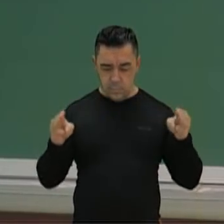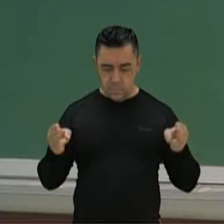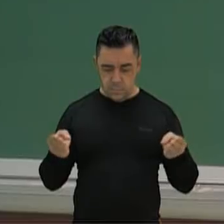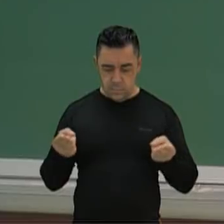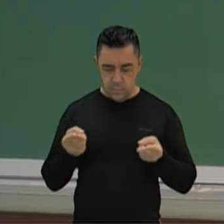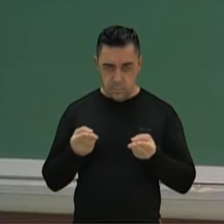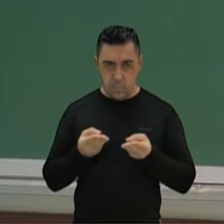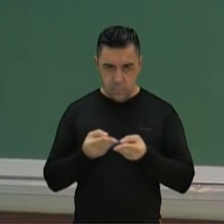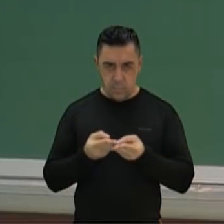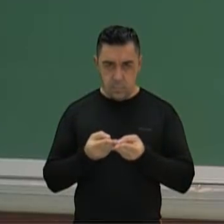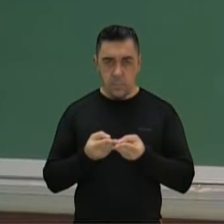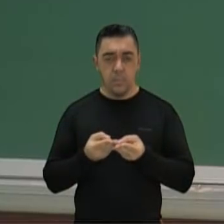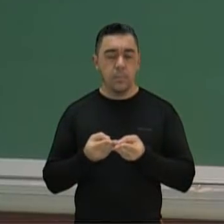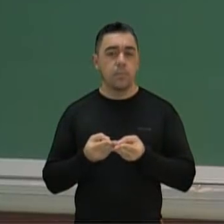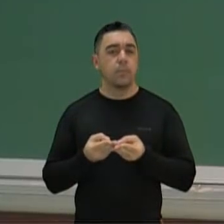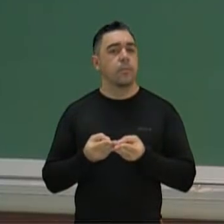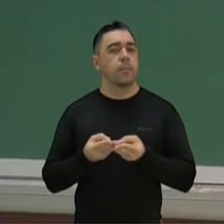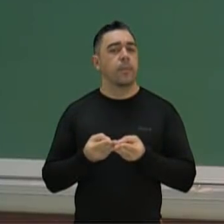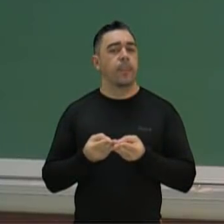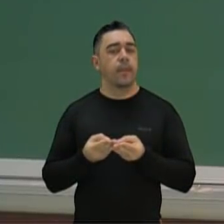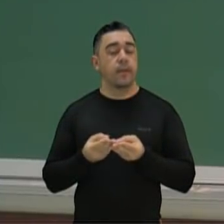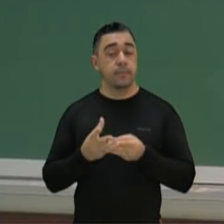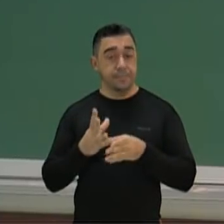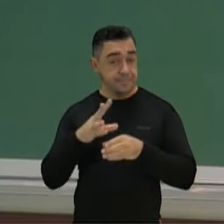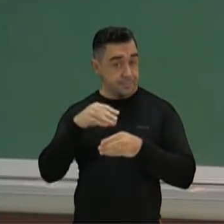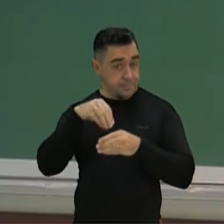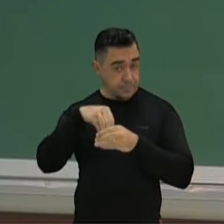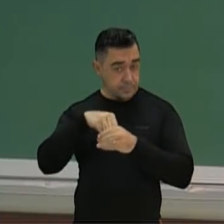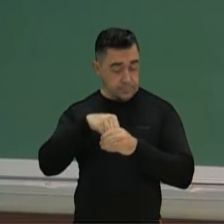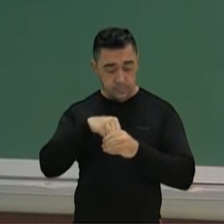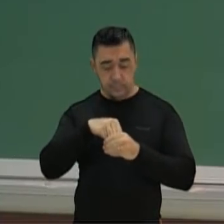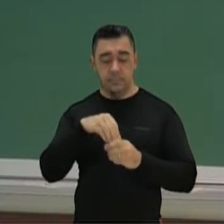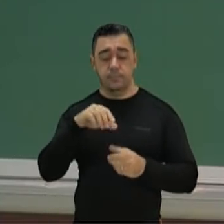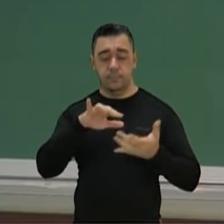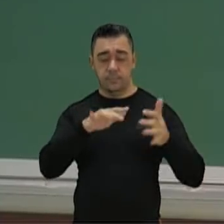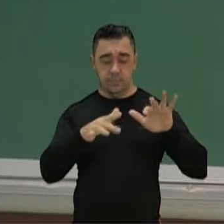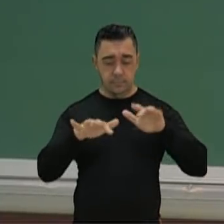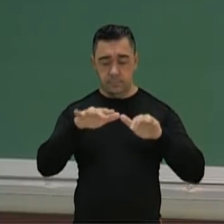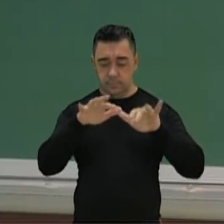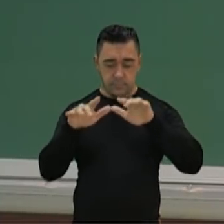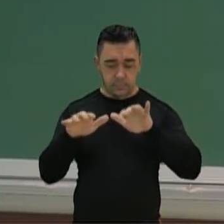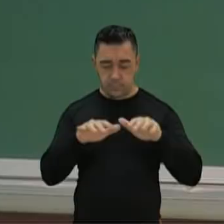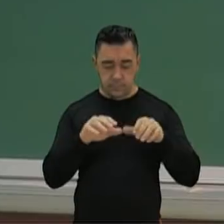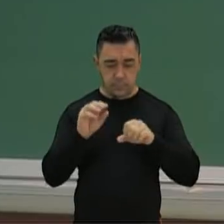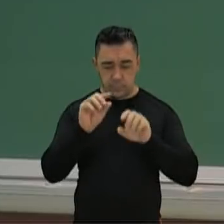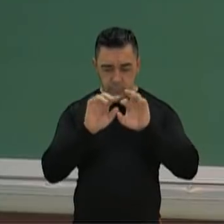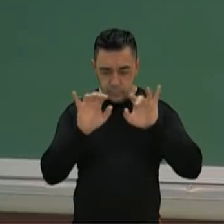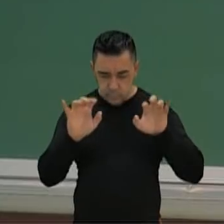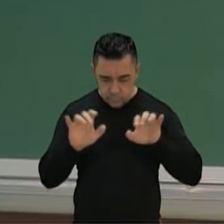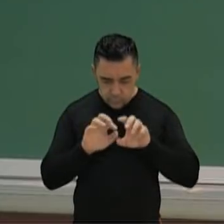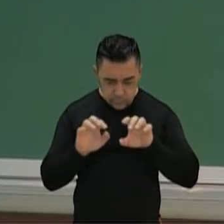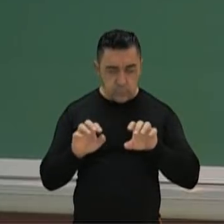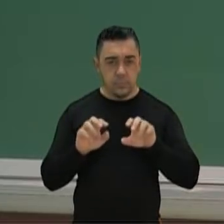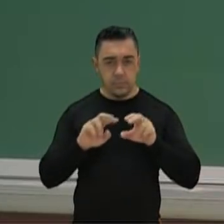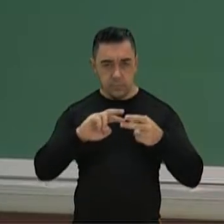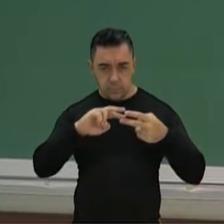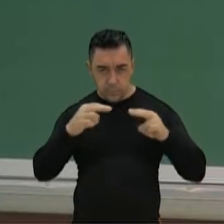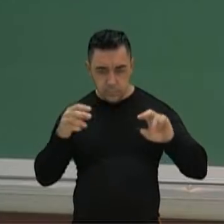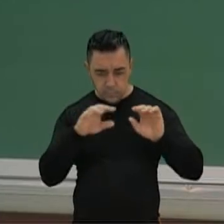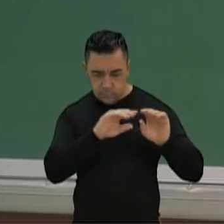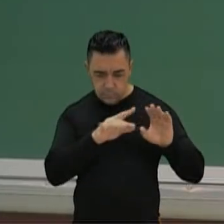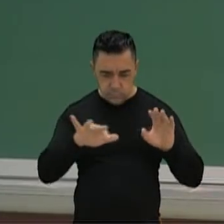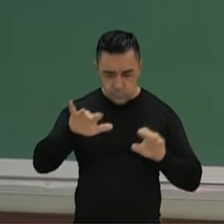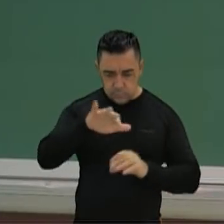interna, onde estão as outras menores organelas mergulhadas, os pontinhos, que